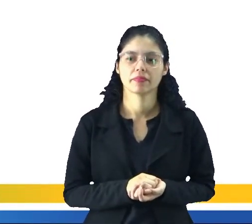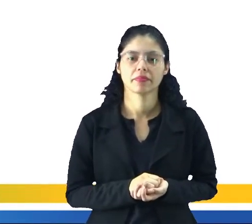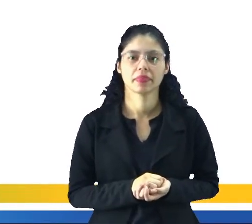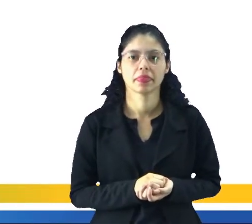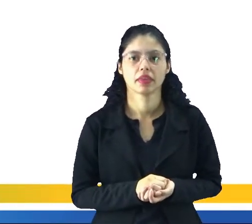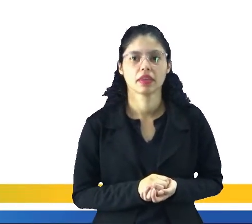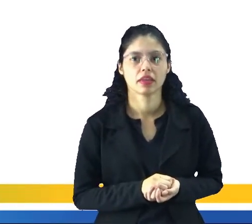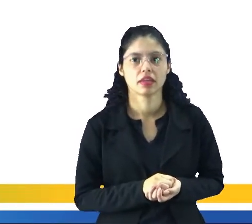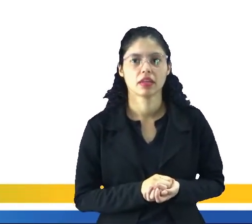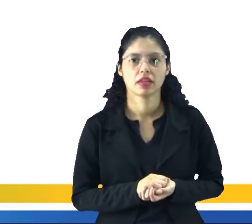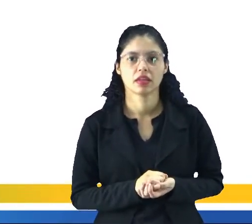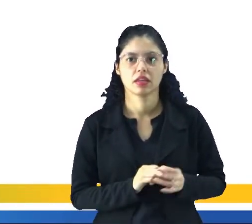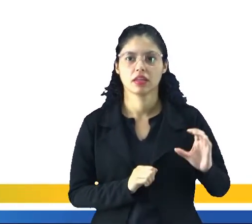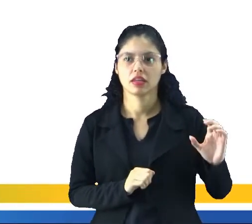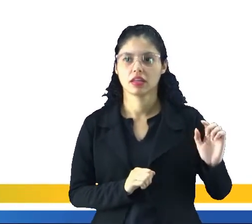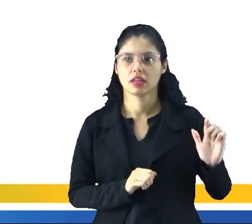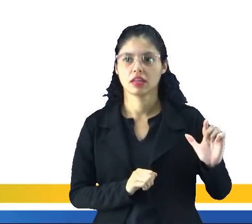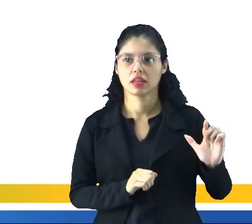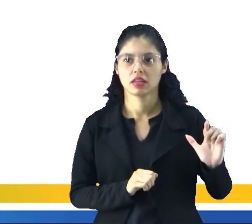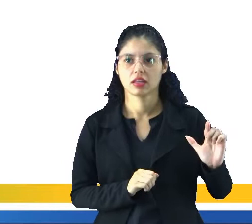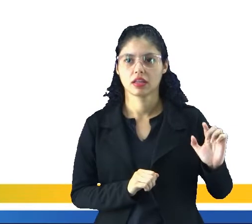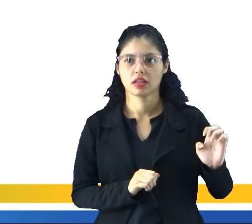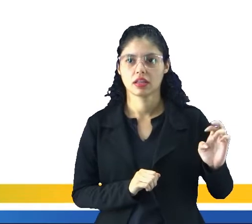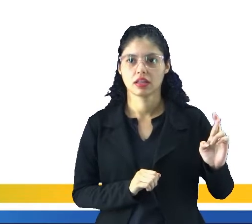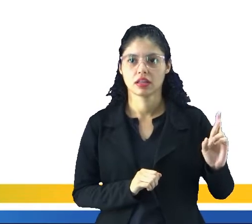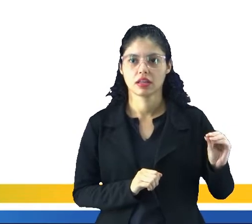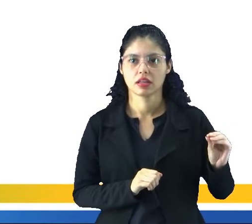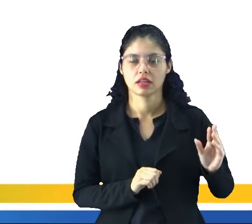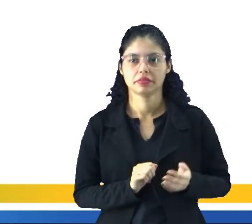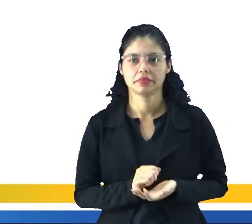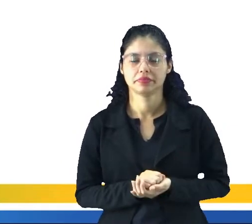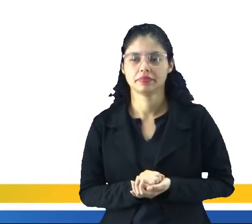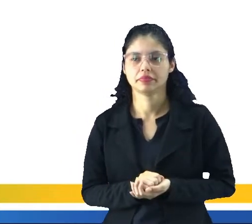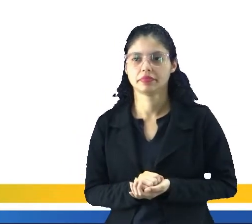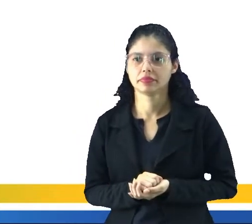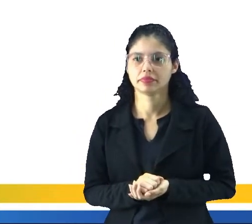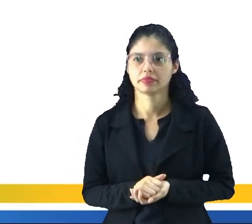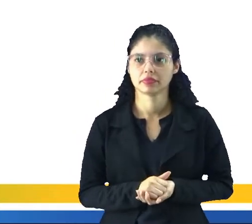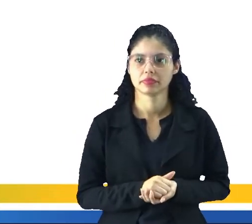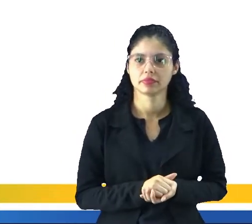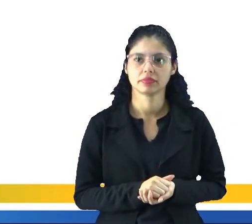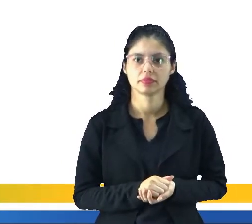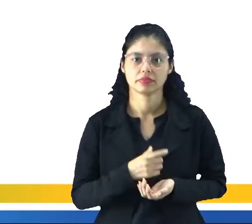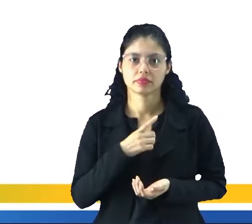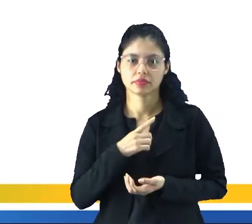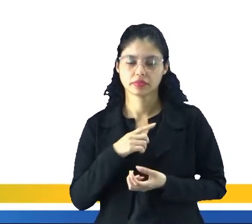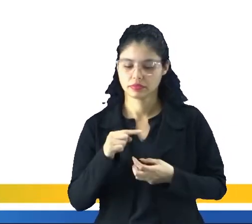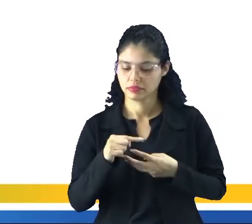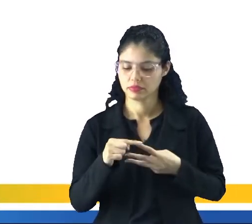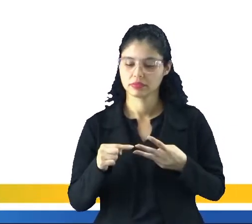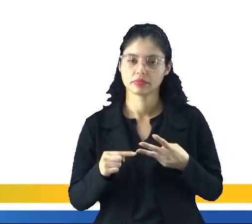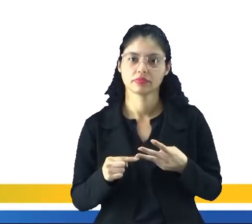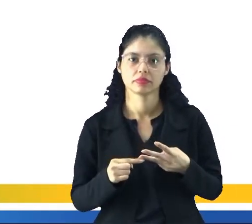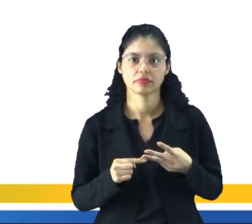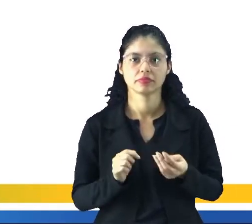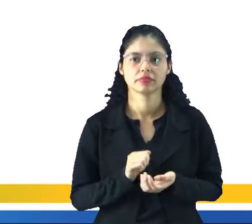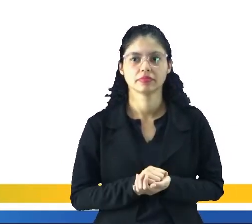a gente tem o clero, segundo estado, e a nobreza, primeiro estado. Então, a gente tem os três estados